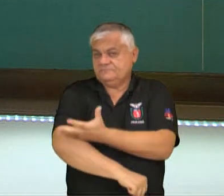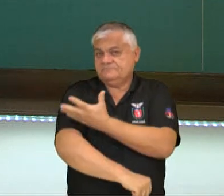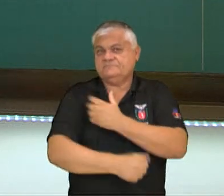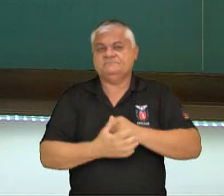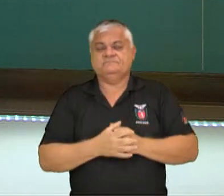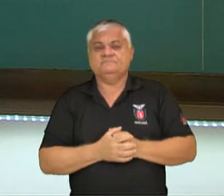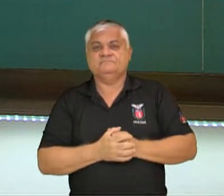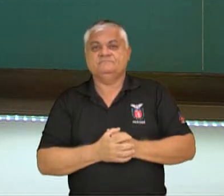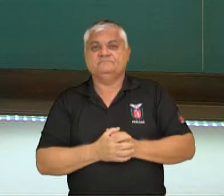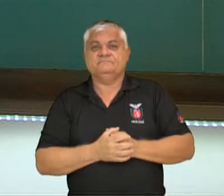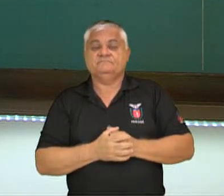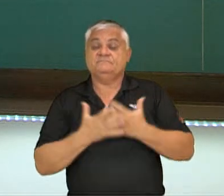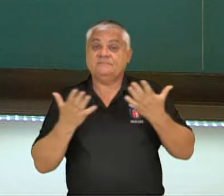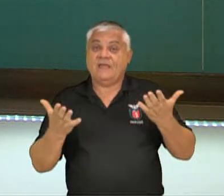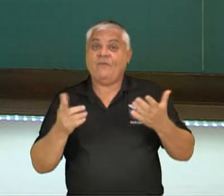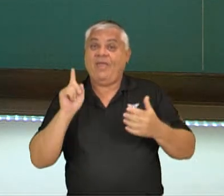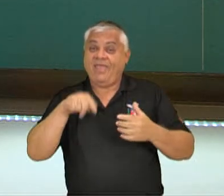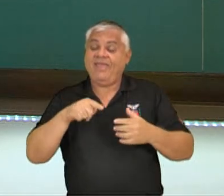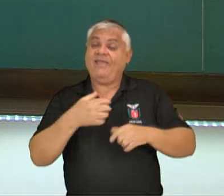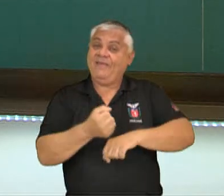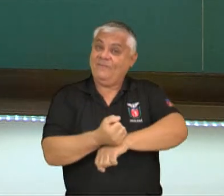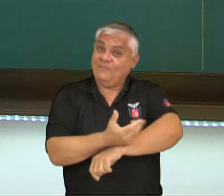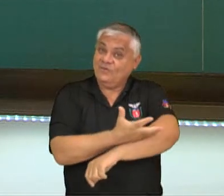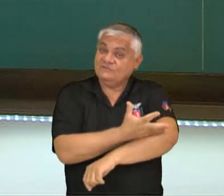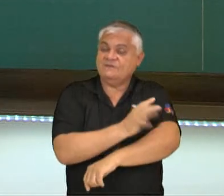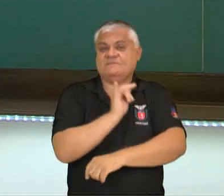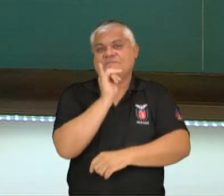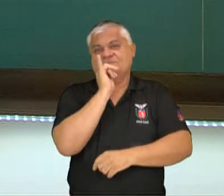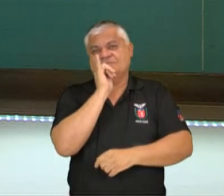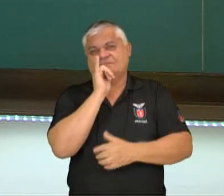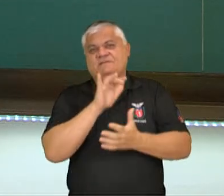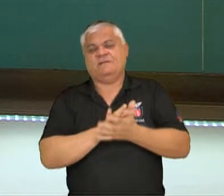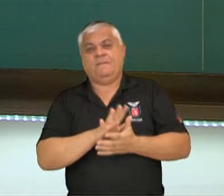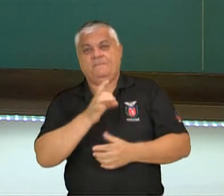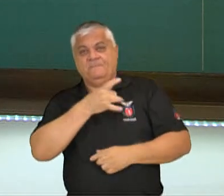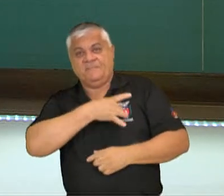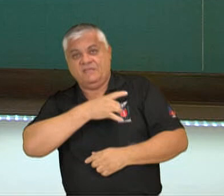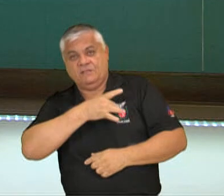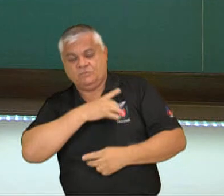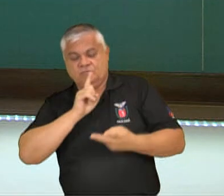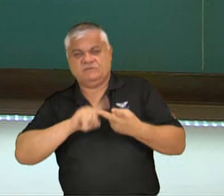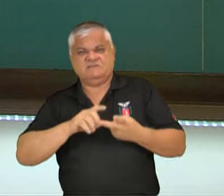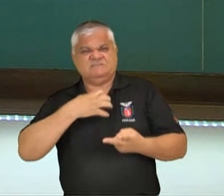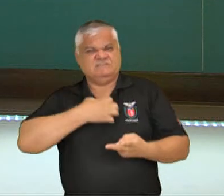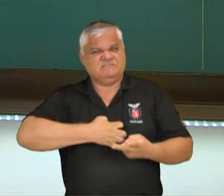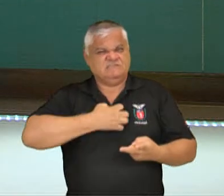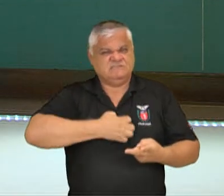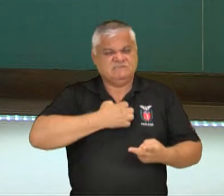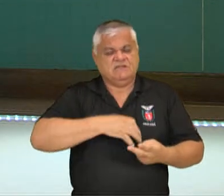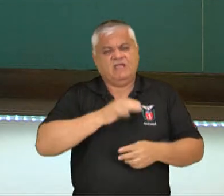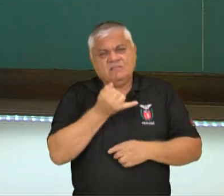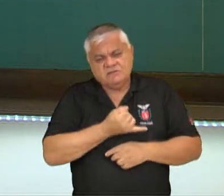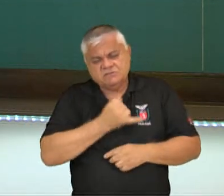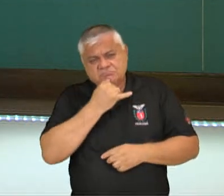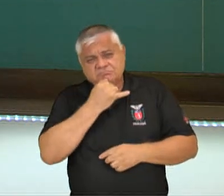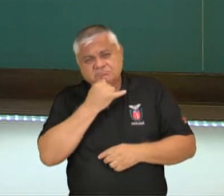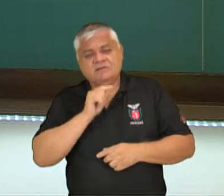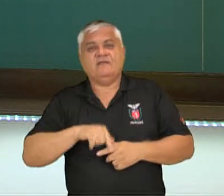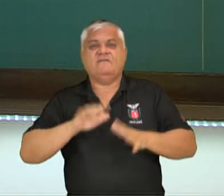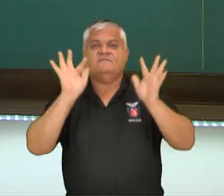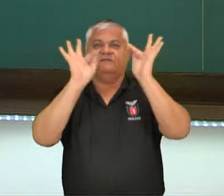indivíduo. São as nossas emoções, por exemplo, medo, raiva, tristeza